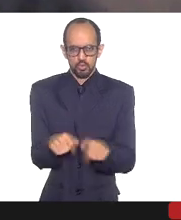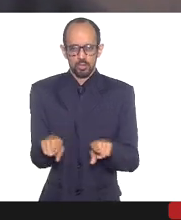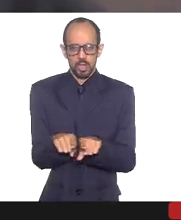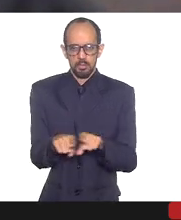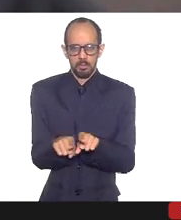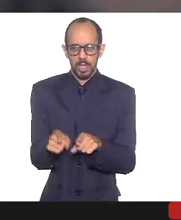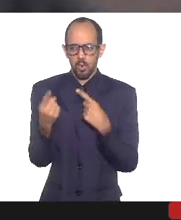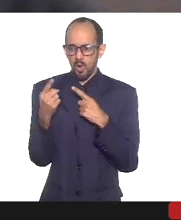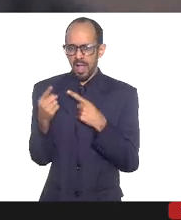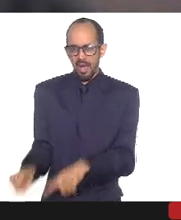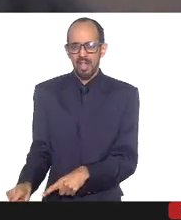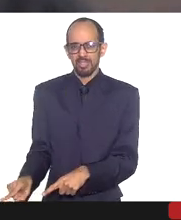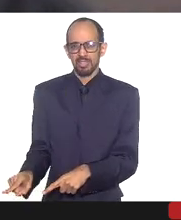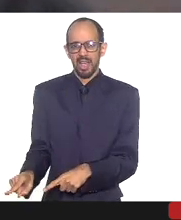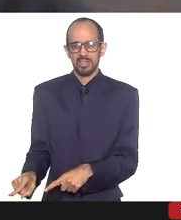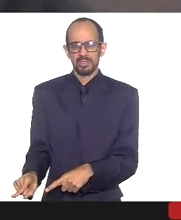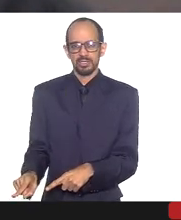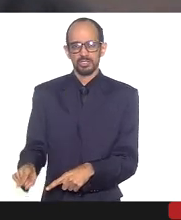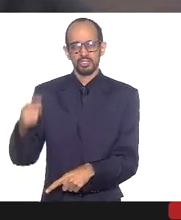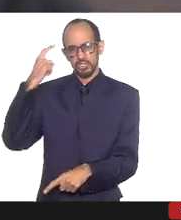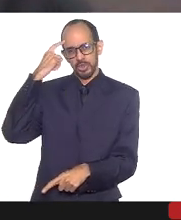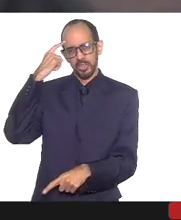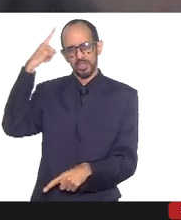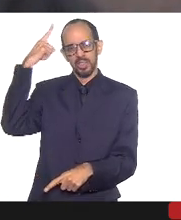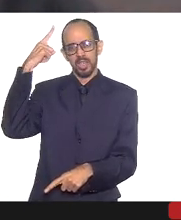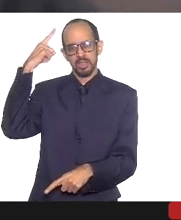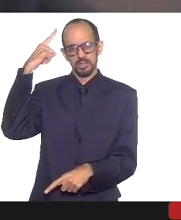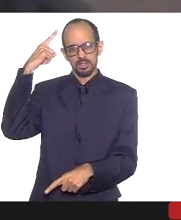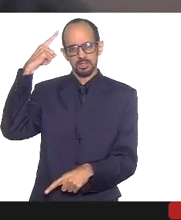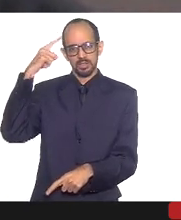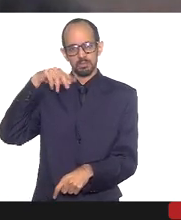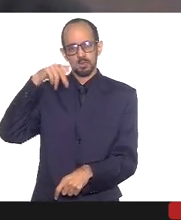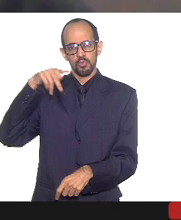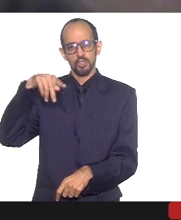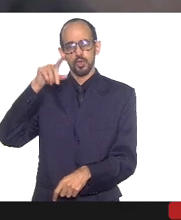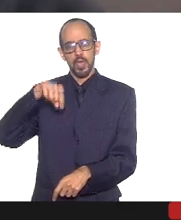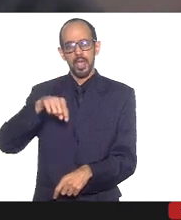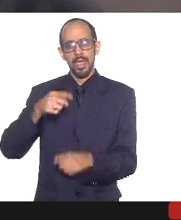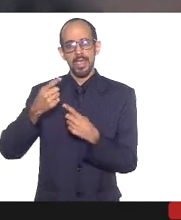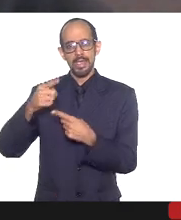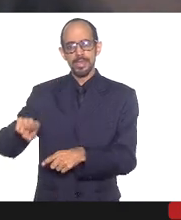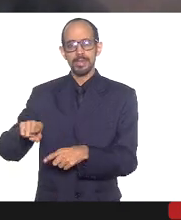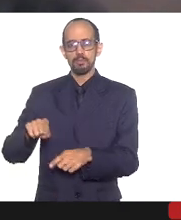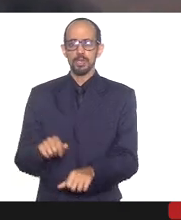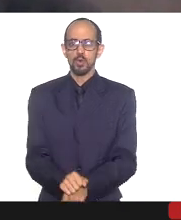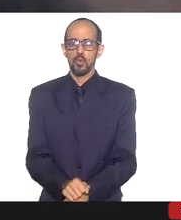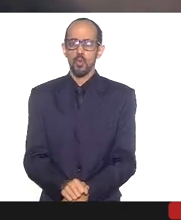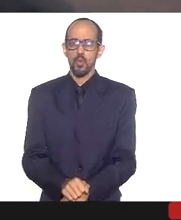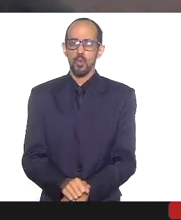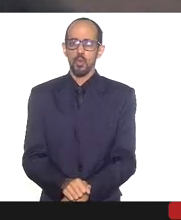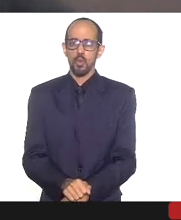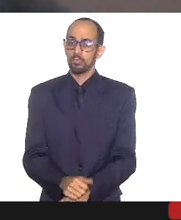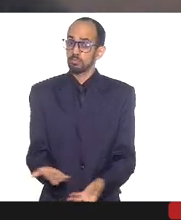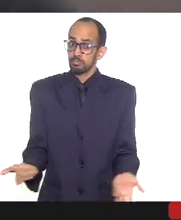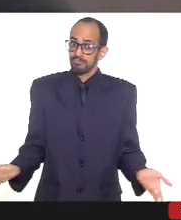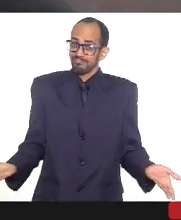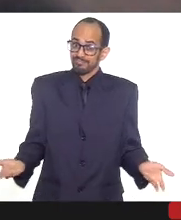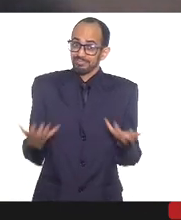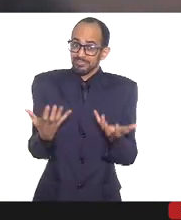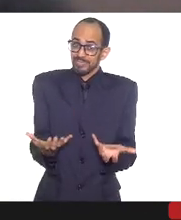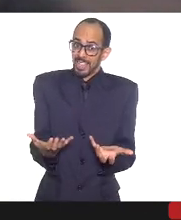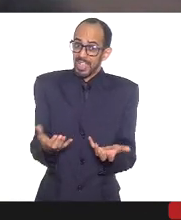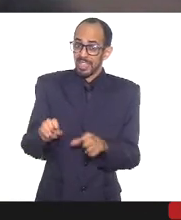profissão ela vem sofrendo nos últimos anos. O professor virou inimigo, né? Querem que a educação seja função